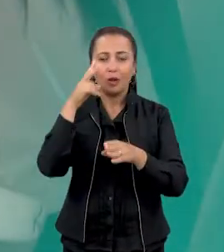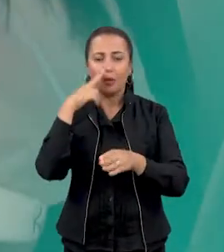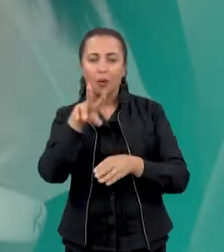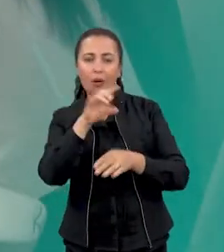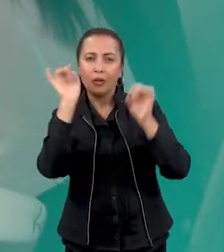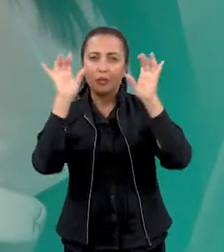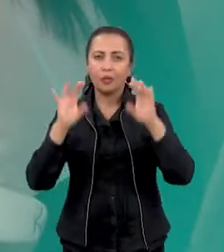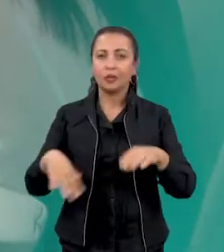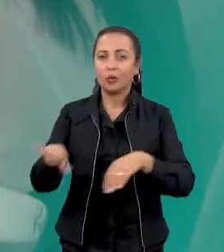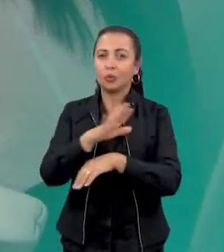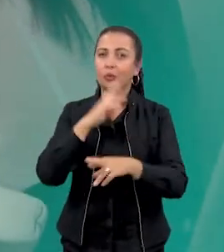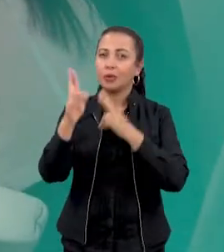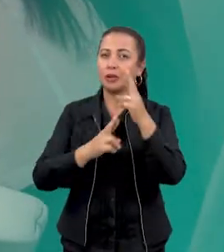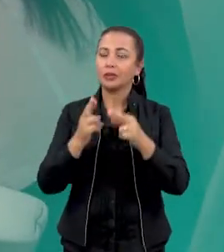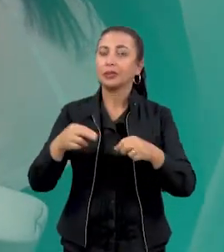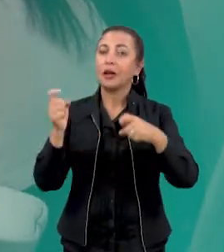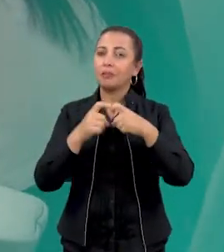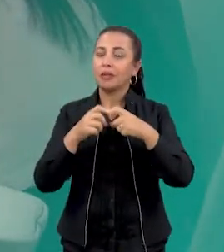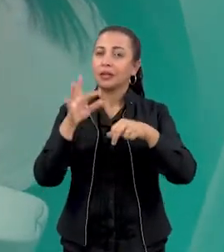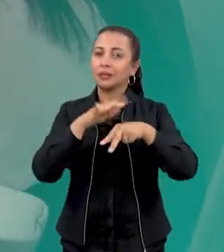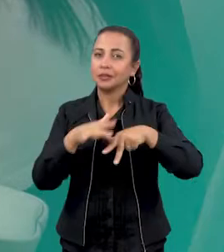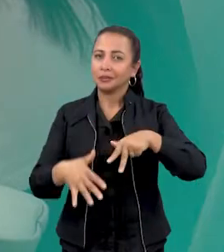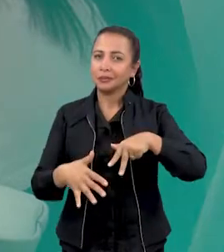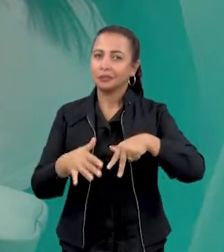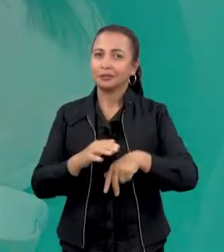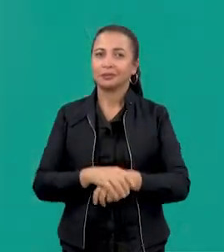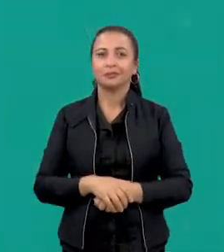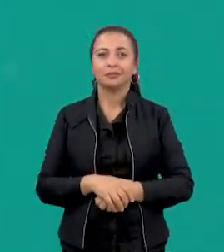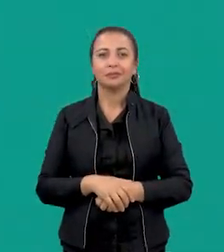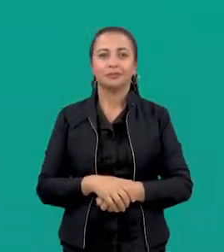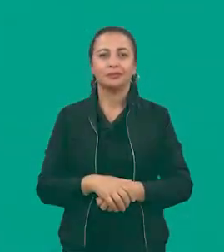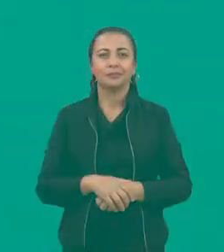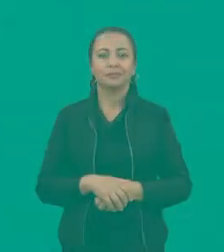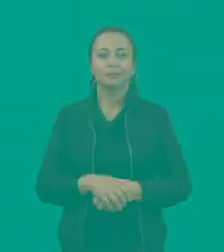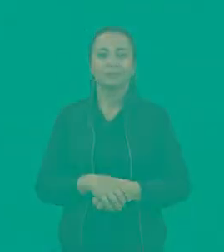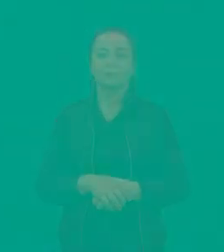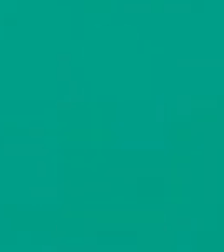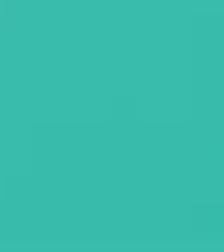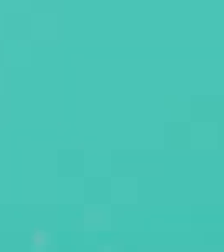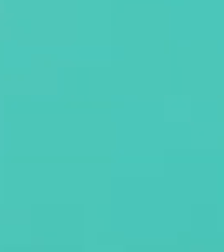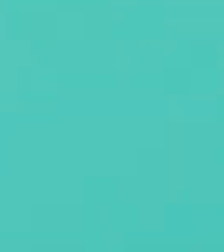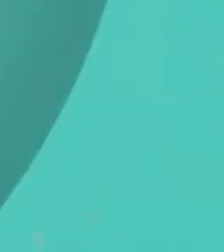Bahia, um olhar especial sobre a relação médico-paciente.